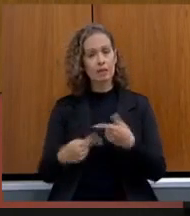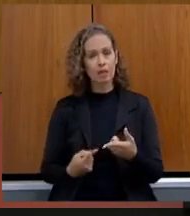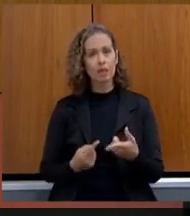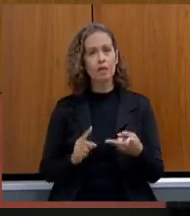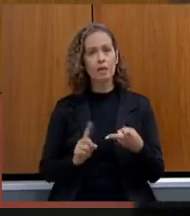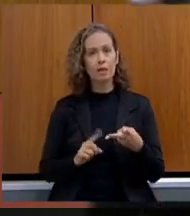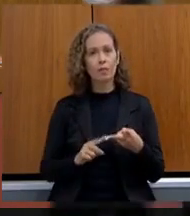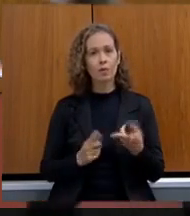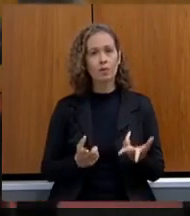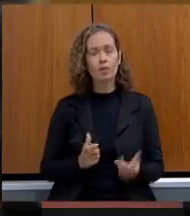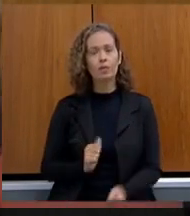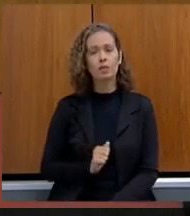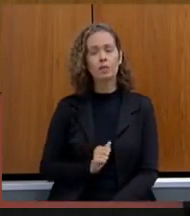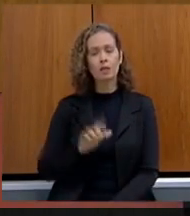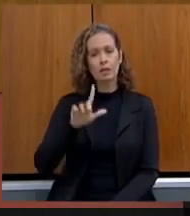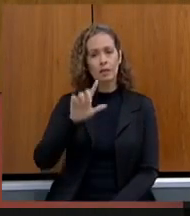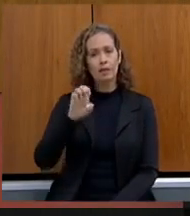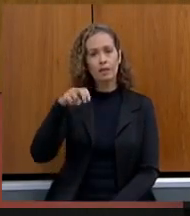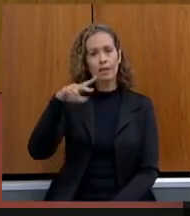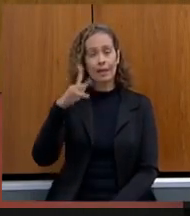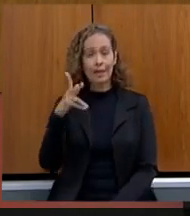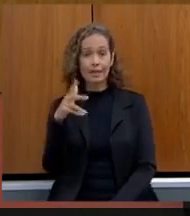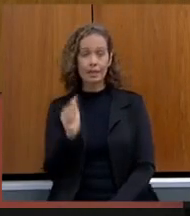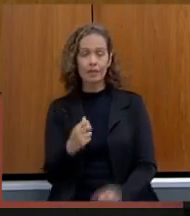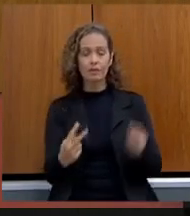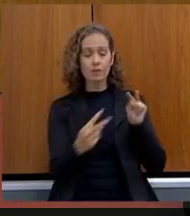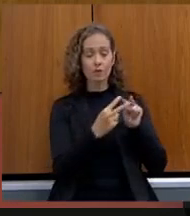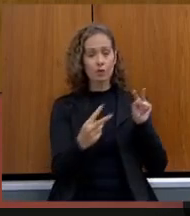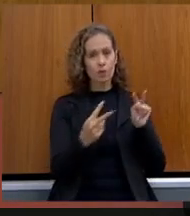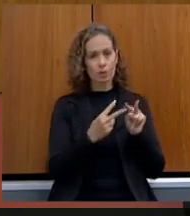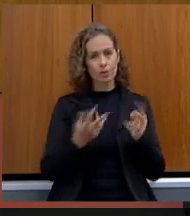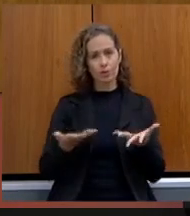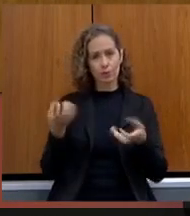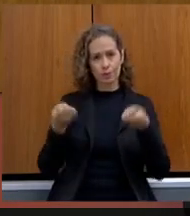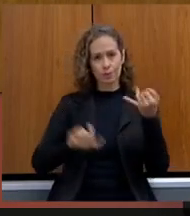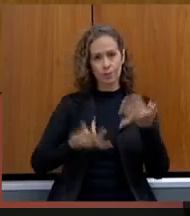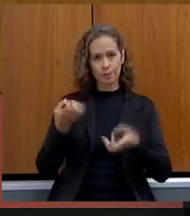adaptadas Elise adaptada A Leninha que está conosco virtualmente